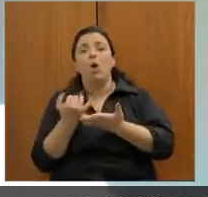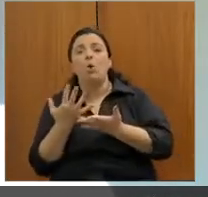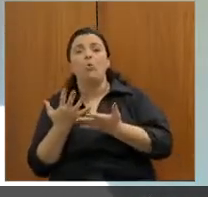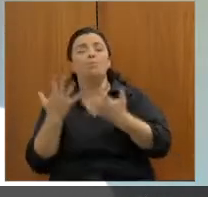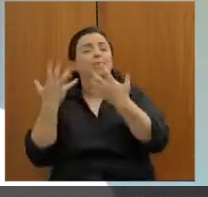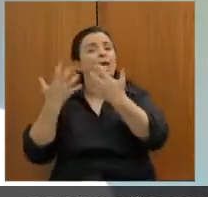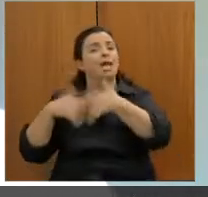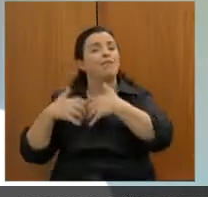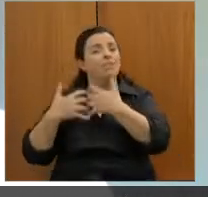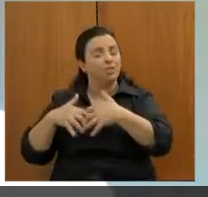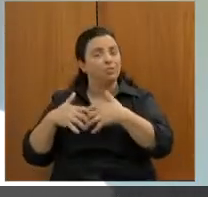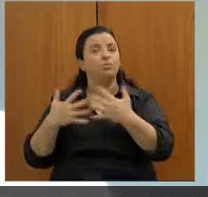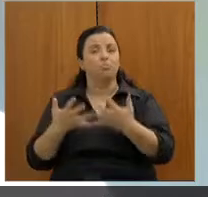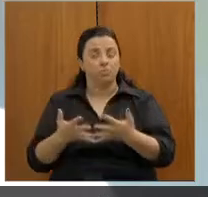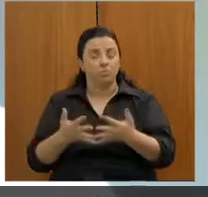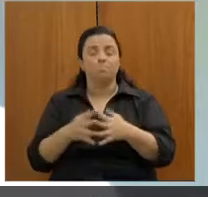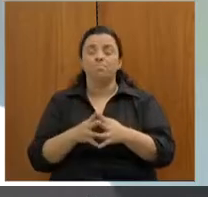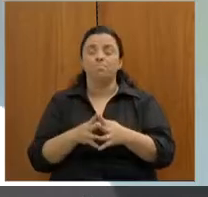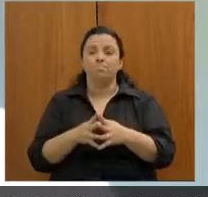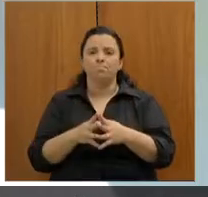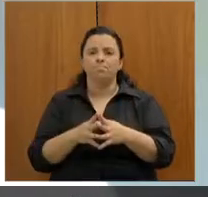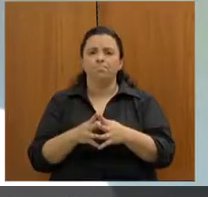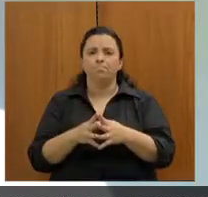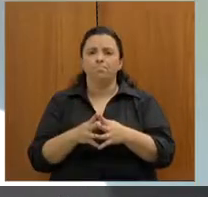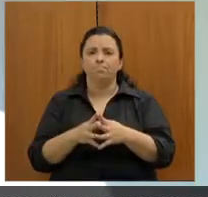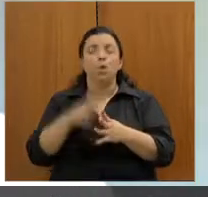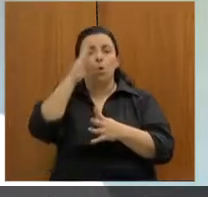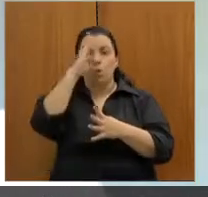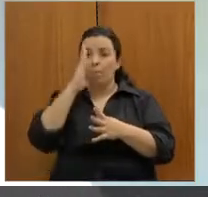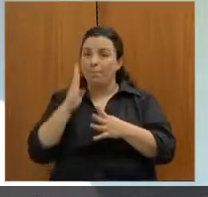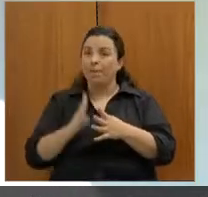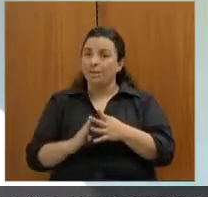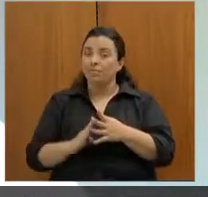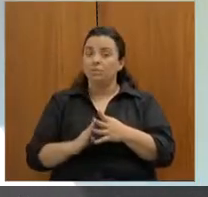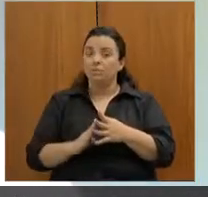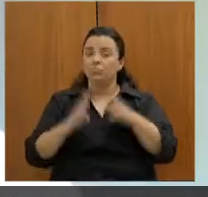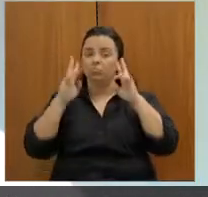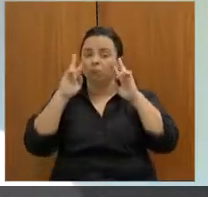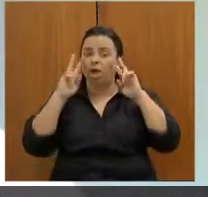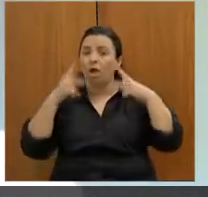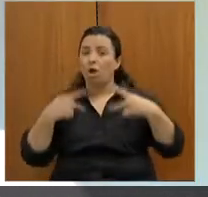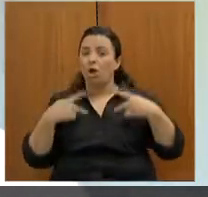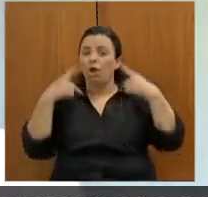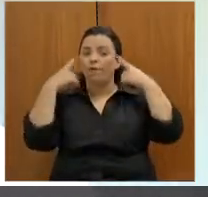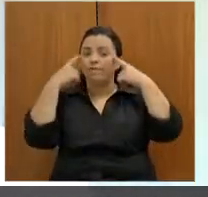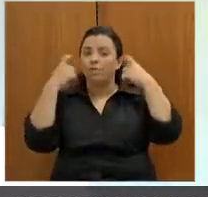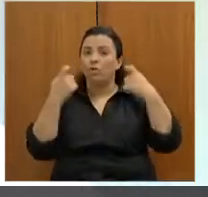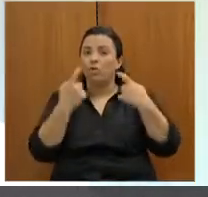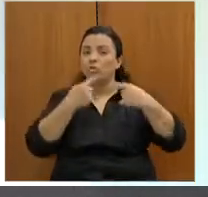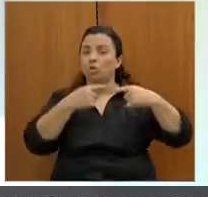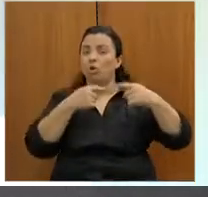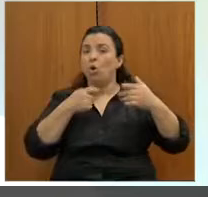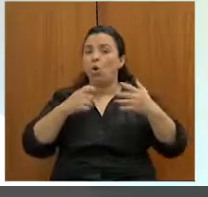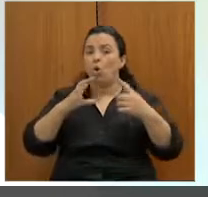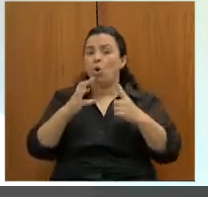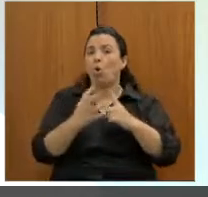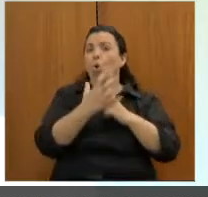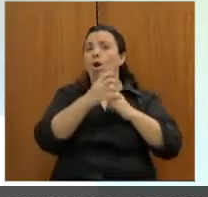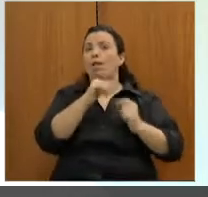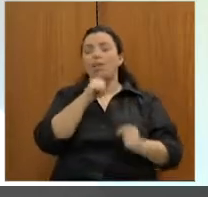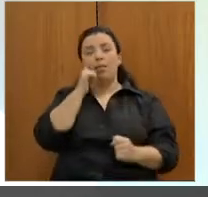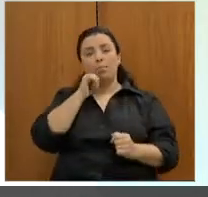é o Brasil reconhece a violência contra mulher como um problema social muito